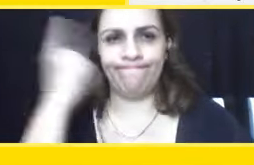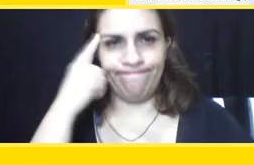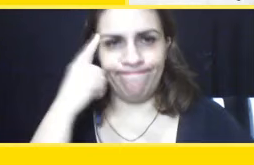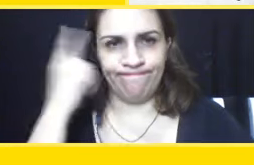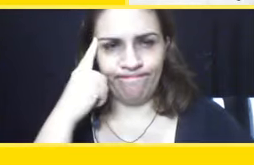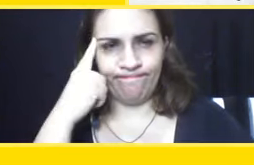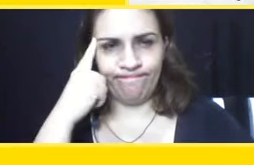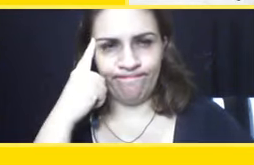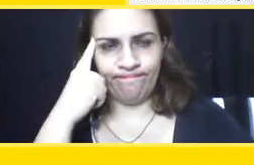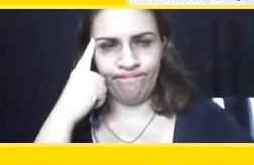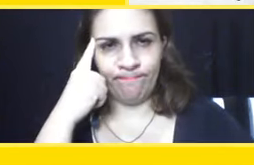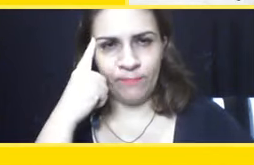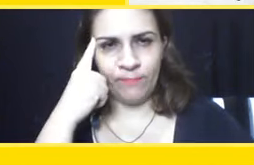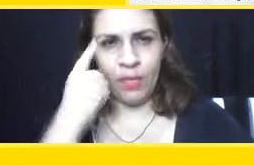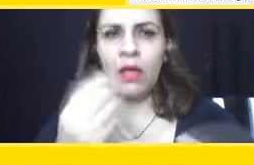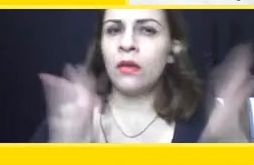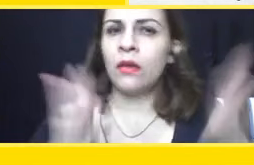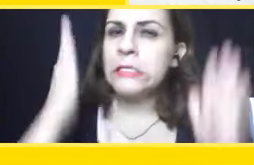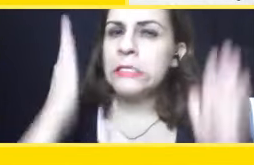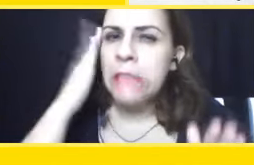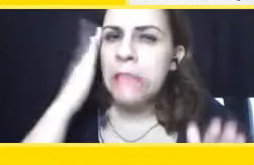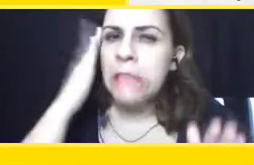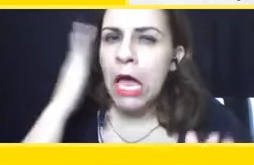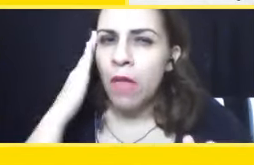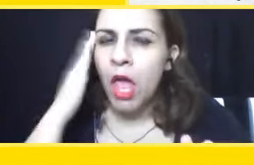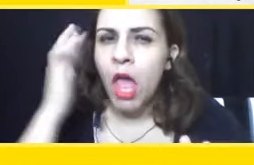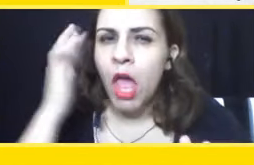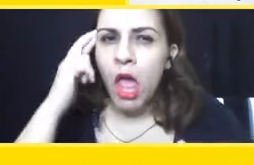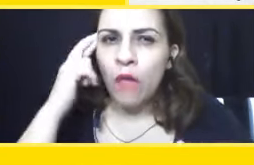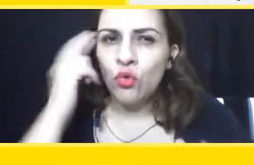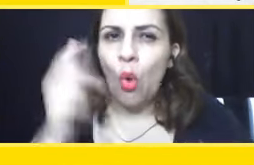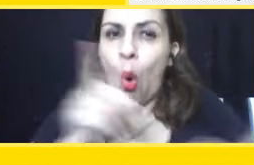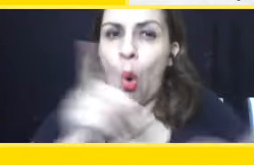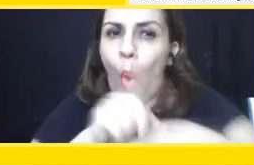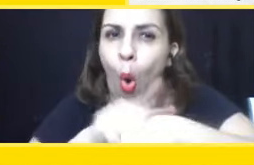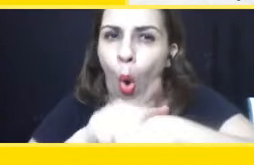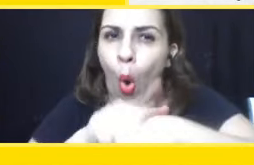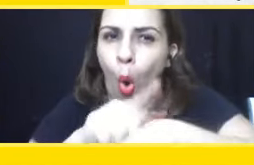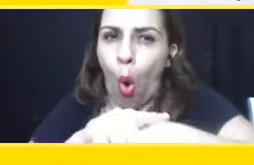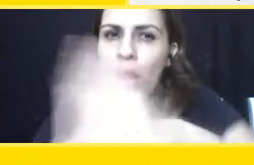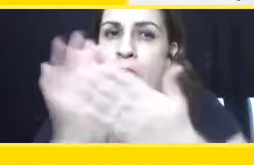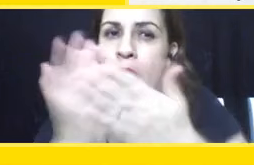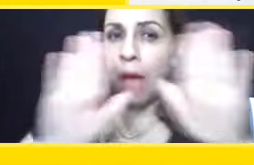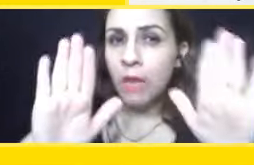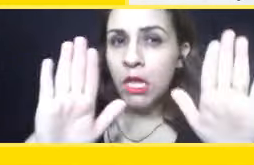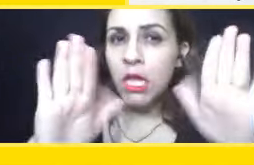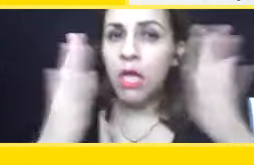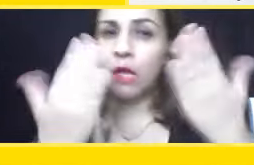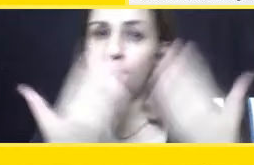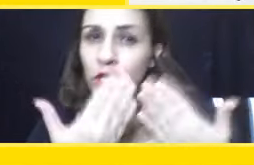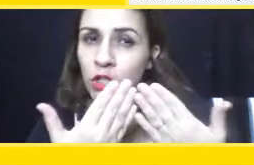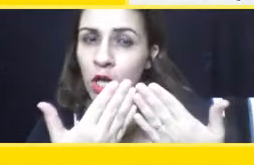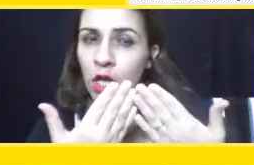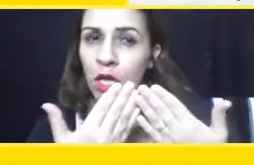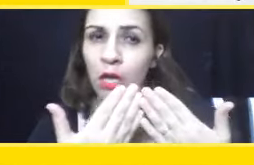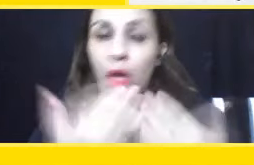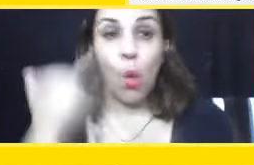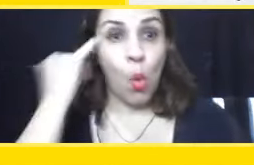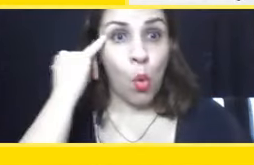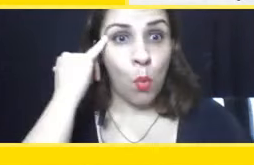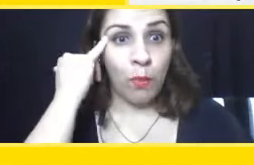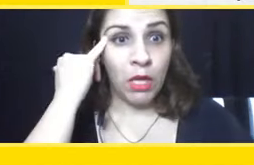é você saber dosar a hora de você fechar, a hora de abrir. Claro, e uma coisa que é certa: o governador Ibaneis foi o